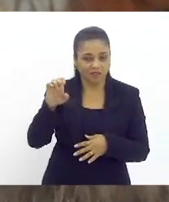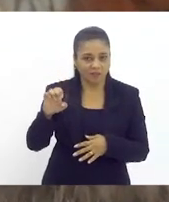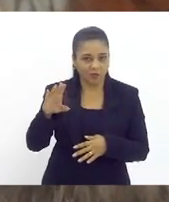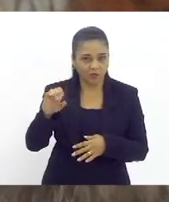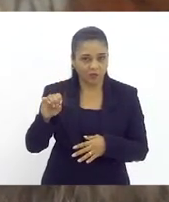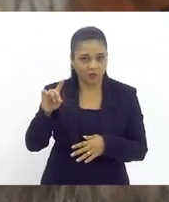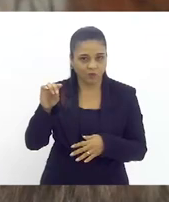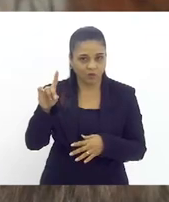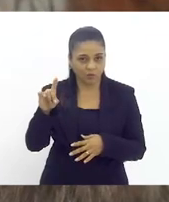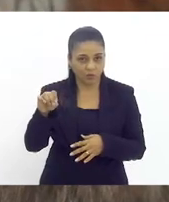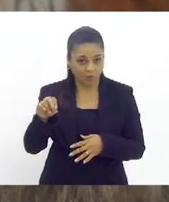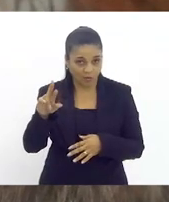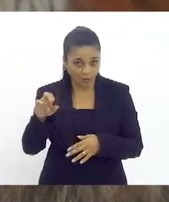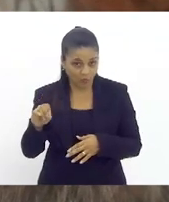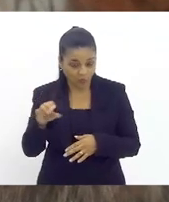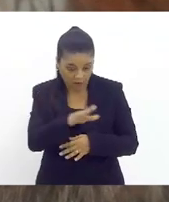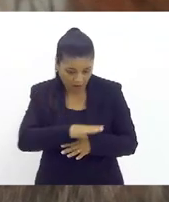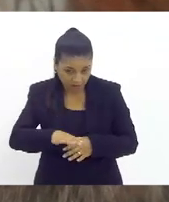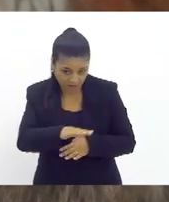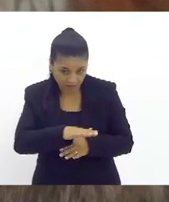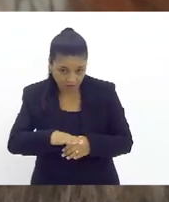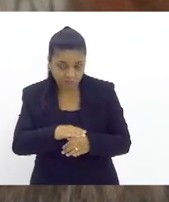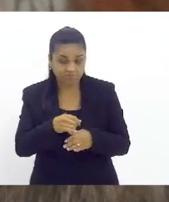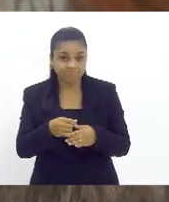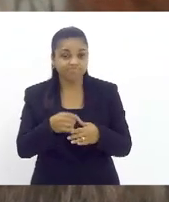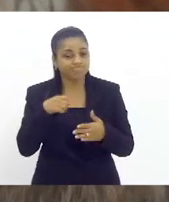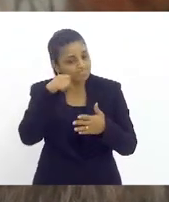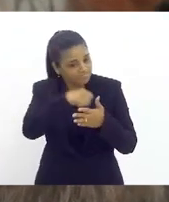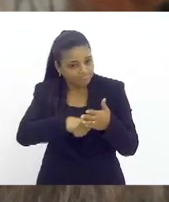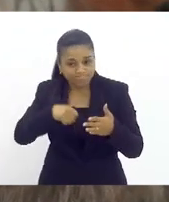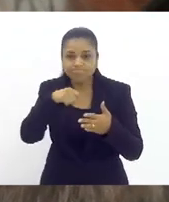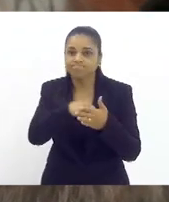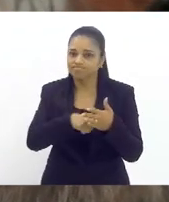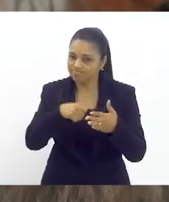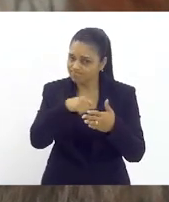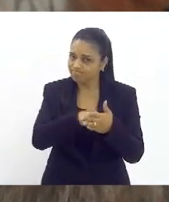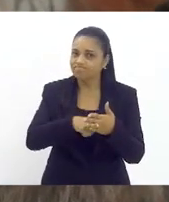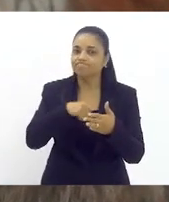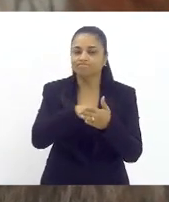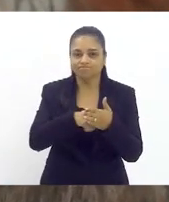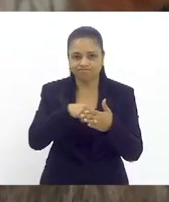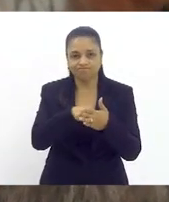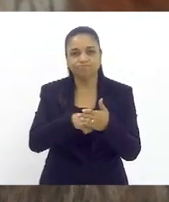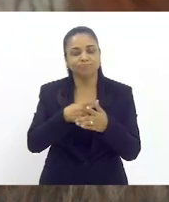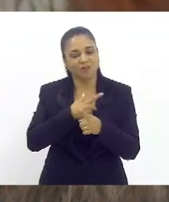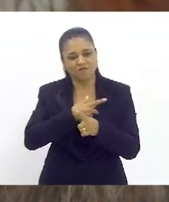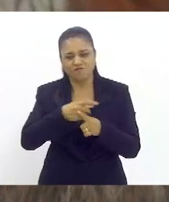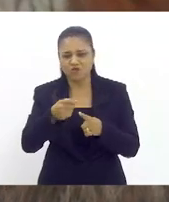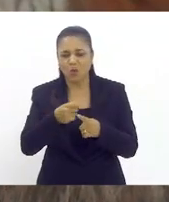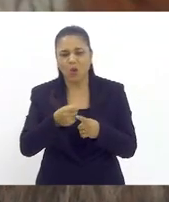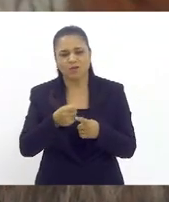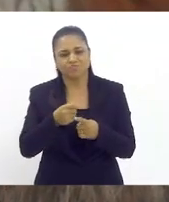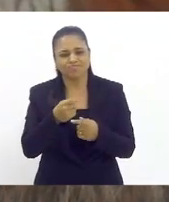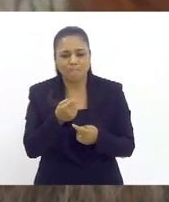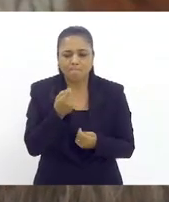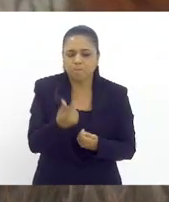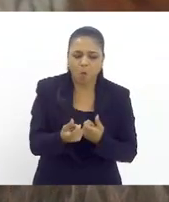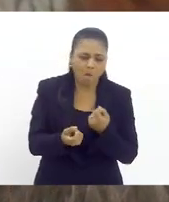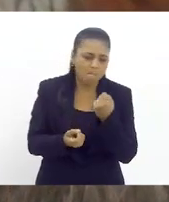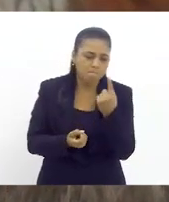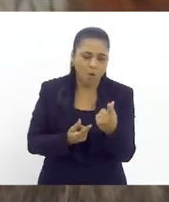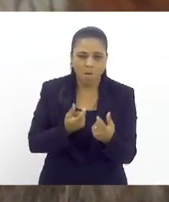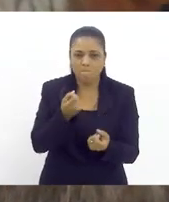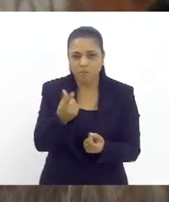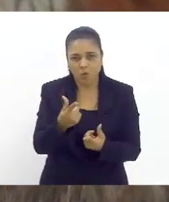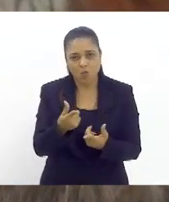território e isso foi uma grande batalha uma das poucas vitórias que nós temos na história recente